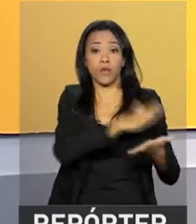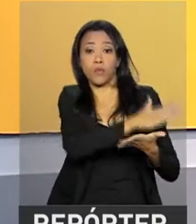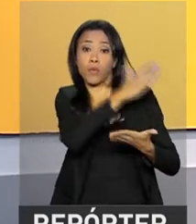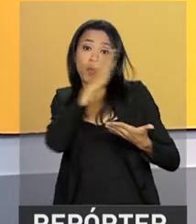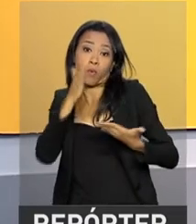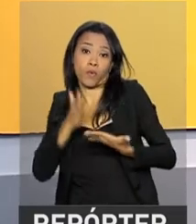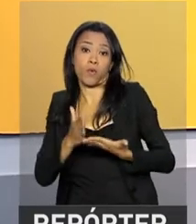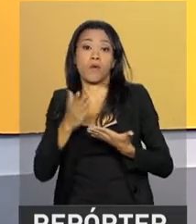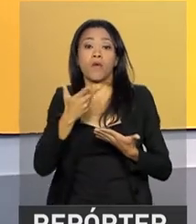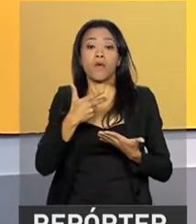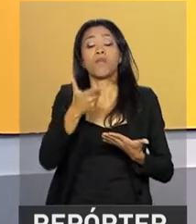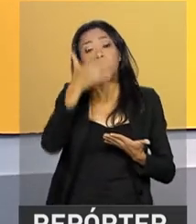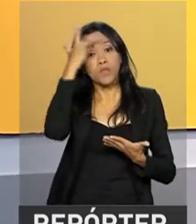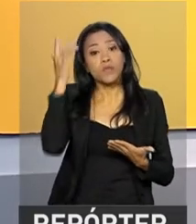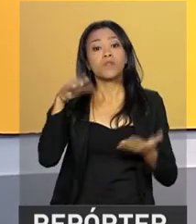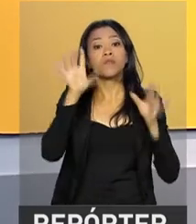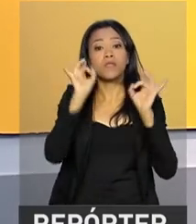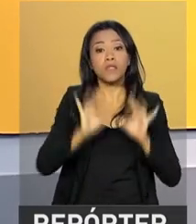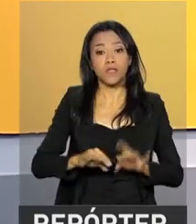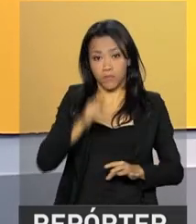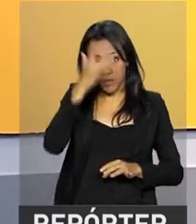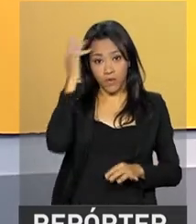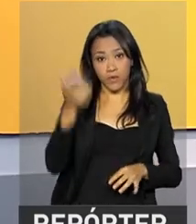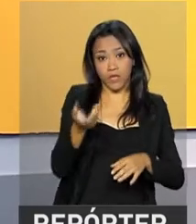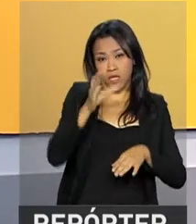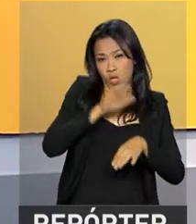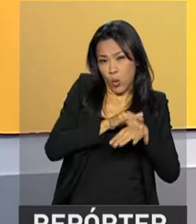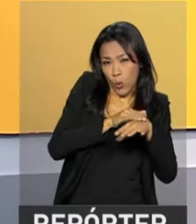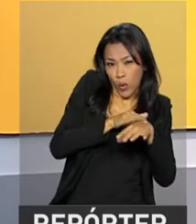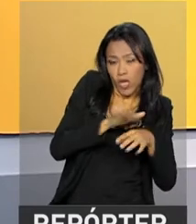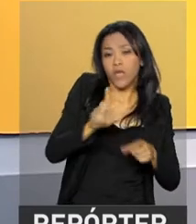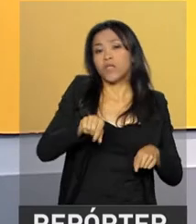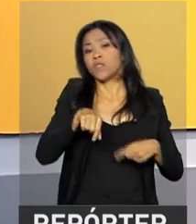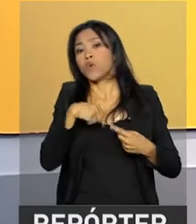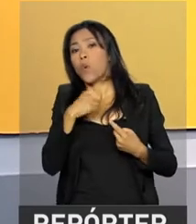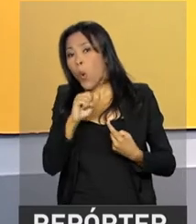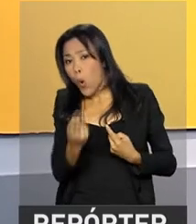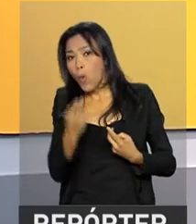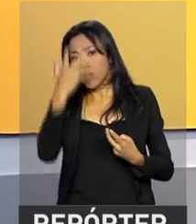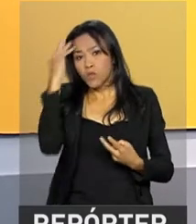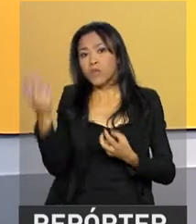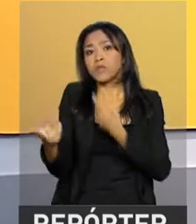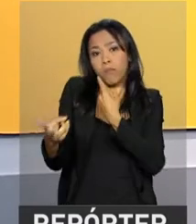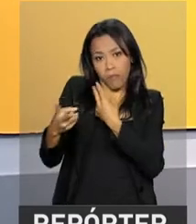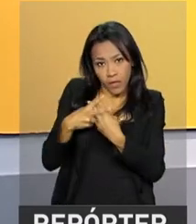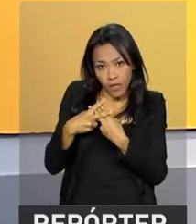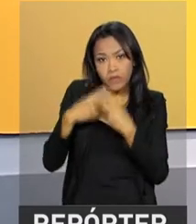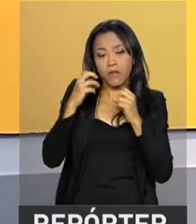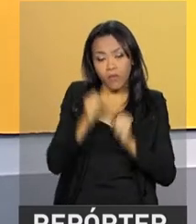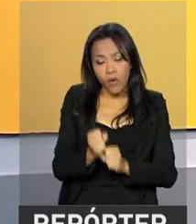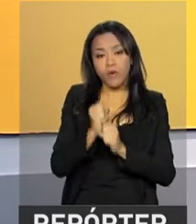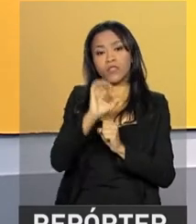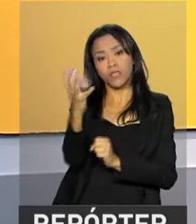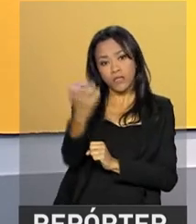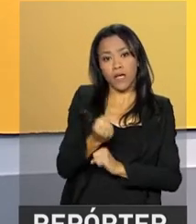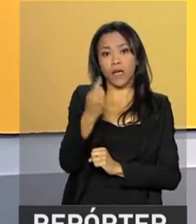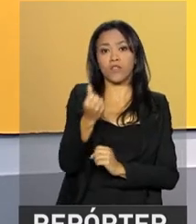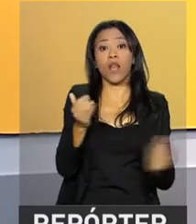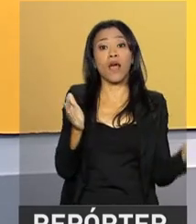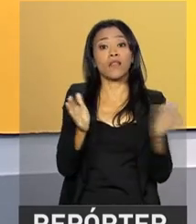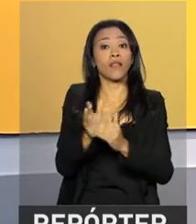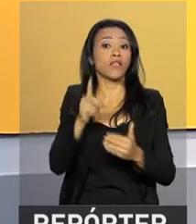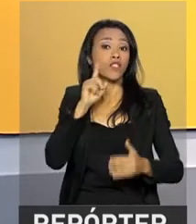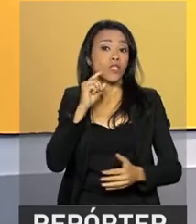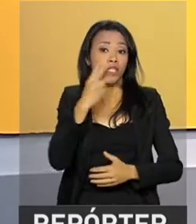especiais pessoas com doenças graves ou que estão presas podem retirar o benefício até 31 de dezembro